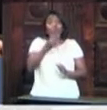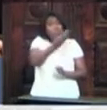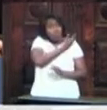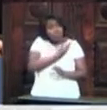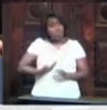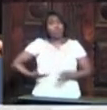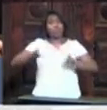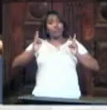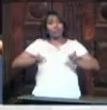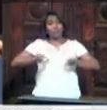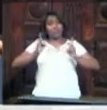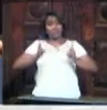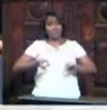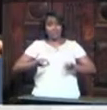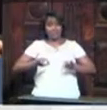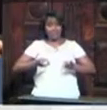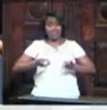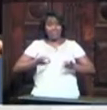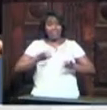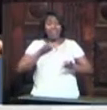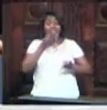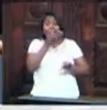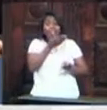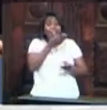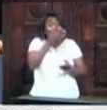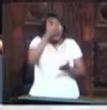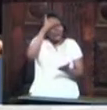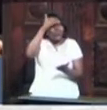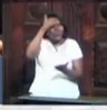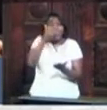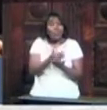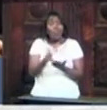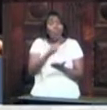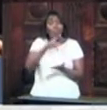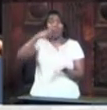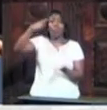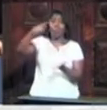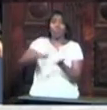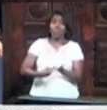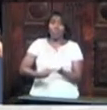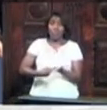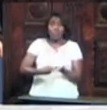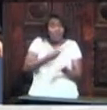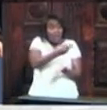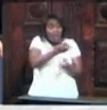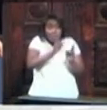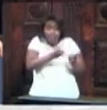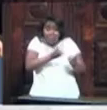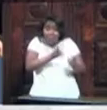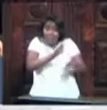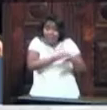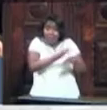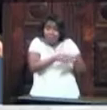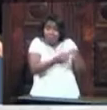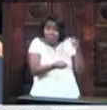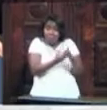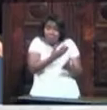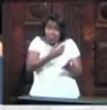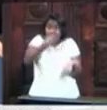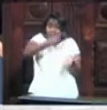governo, que não honra o compromisso que ele próprio, o governo,